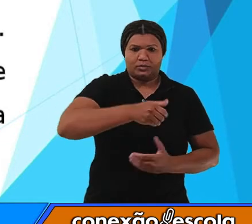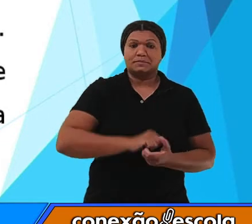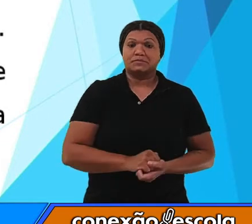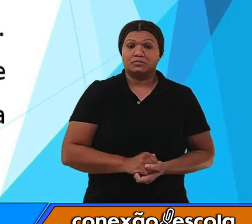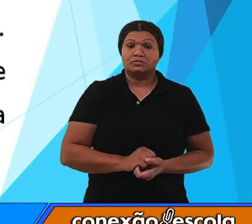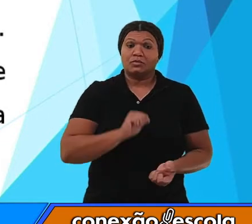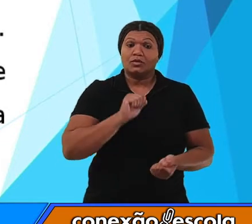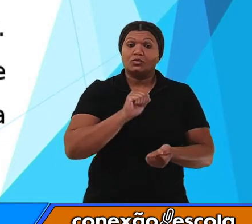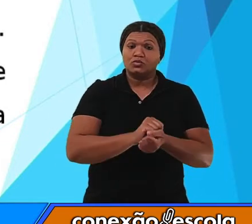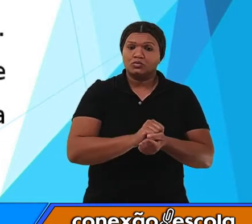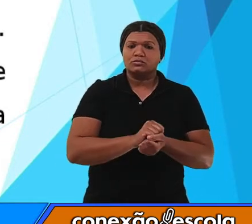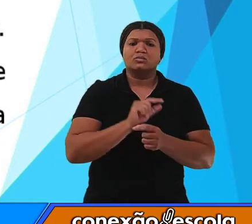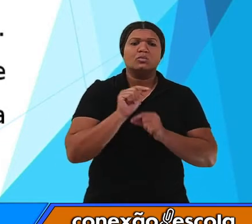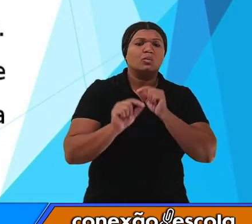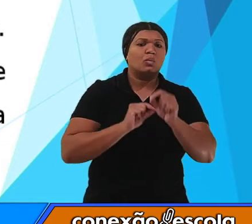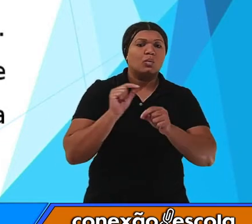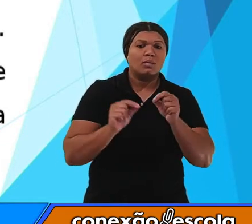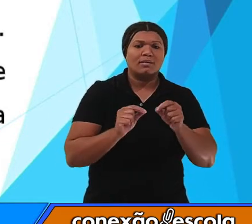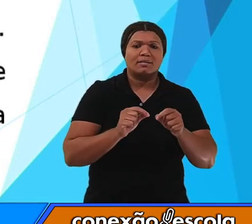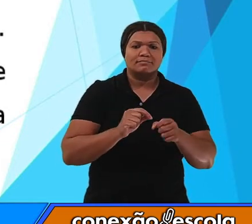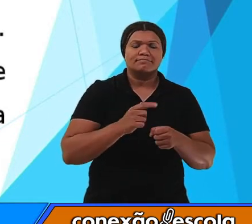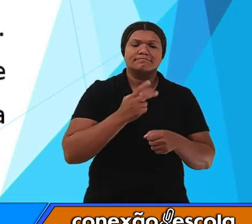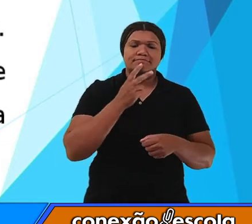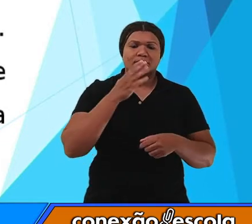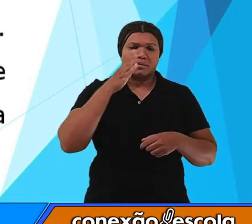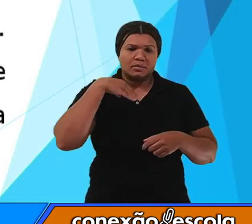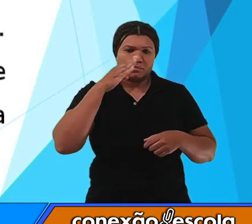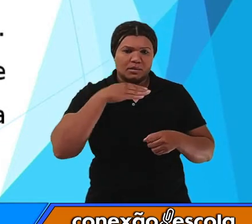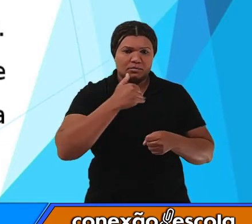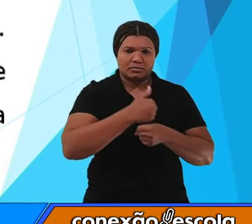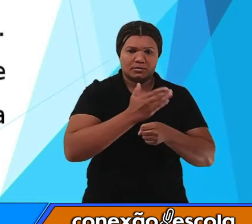Junte a pimenta picada e reserve.